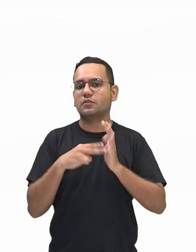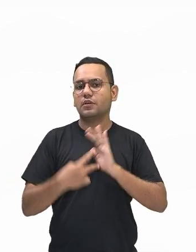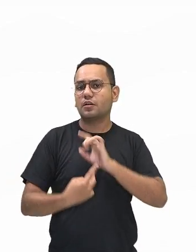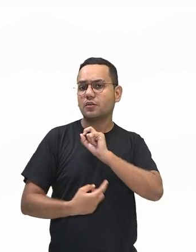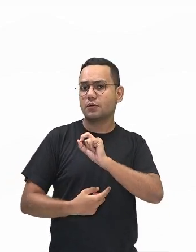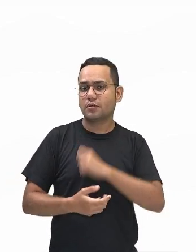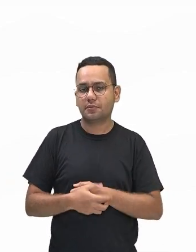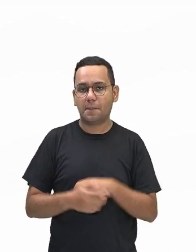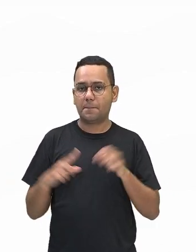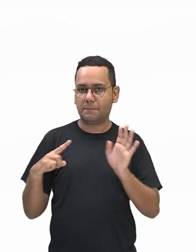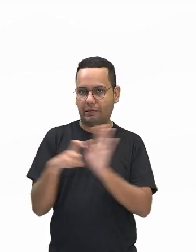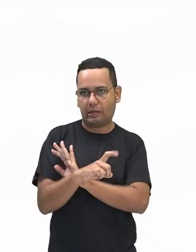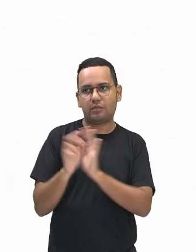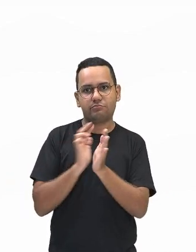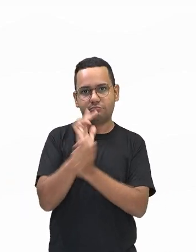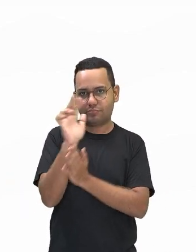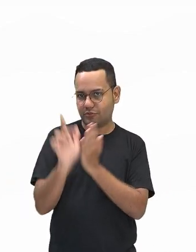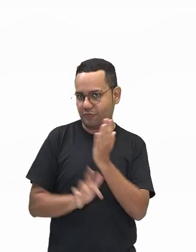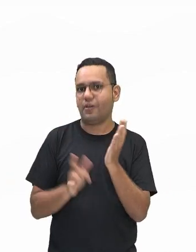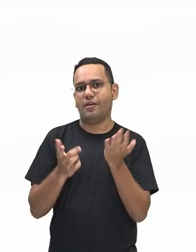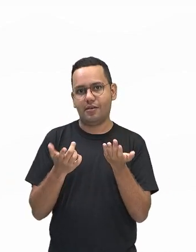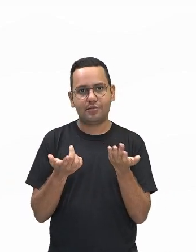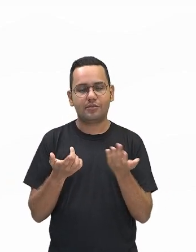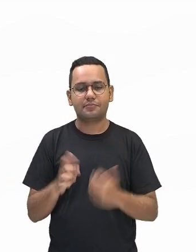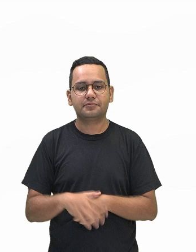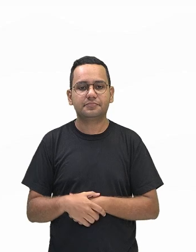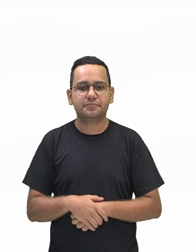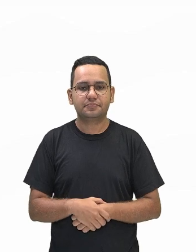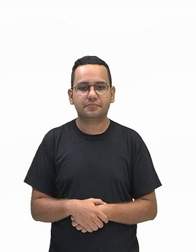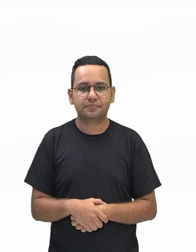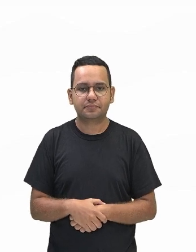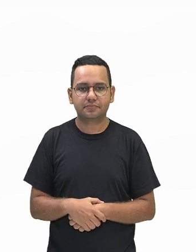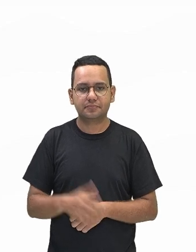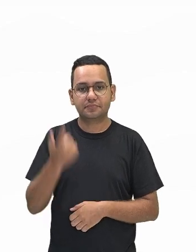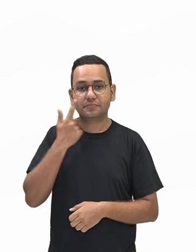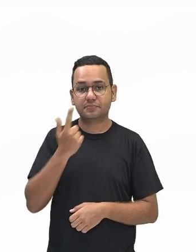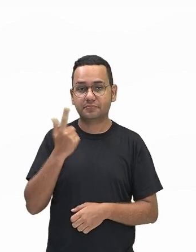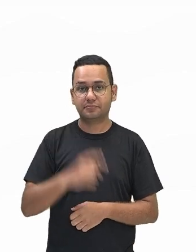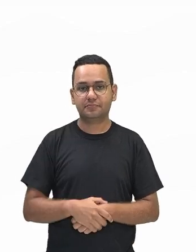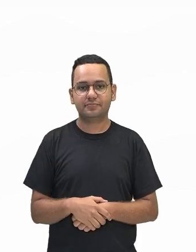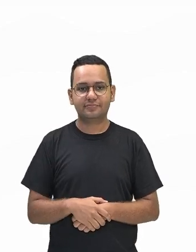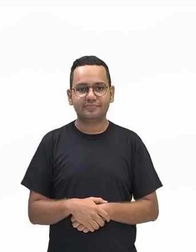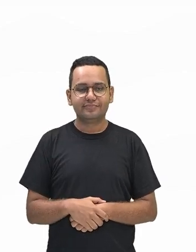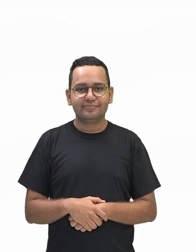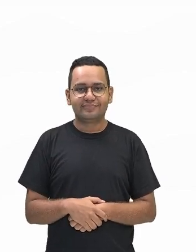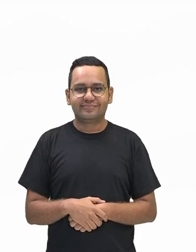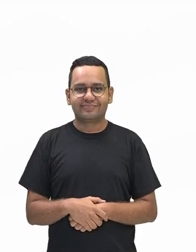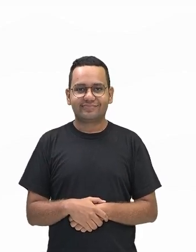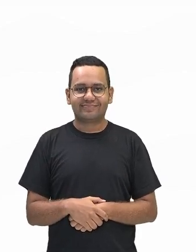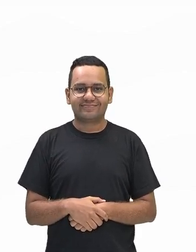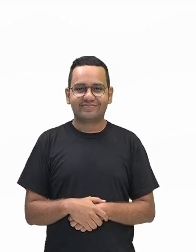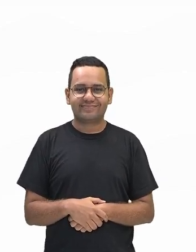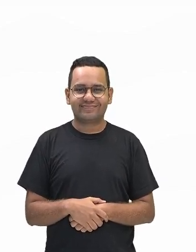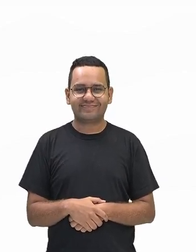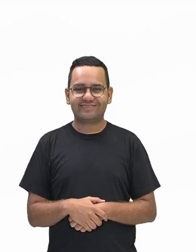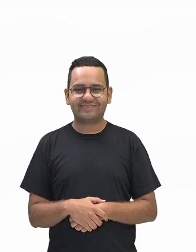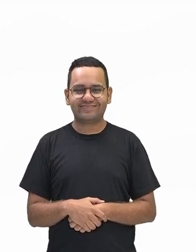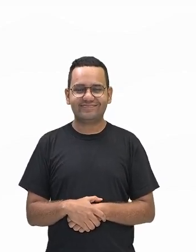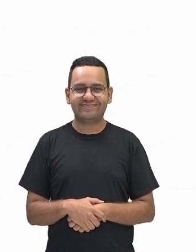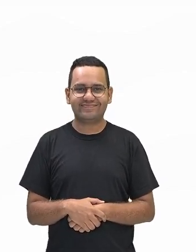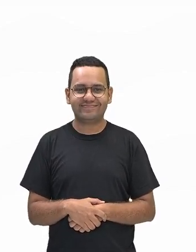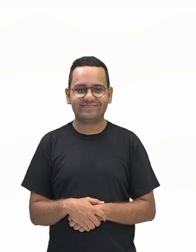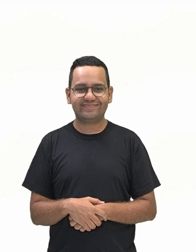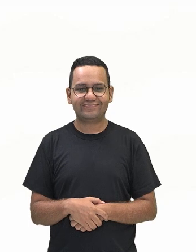por bactérias, né? Nós estamos tratando aqui de bactérias, desse micro-organismo. Por um acaso, o indivíduo